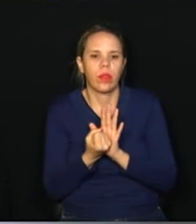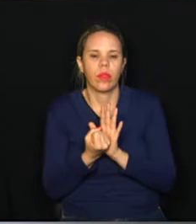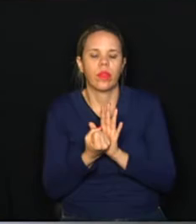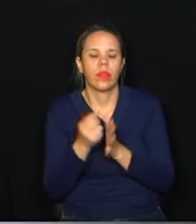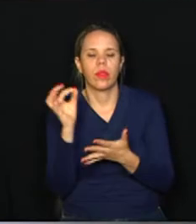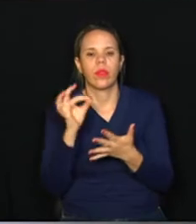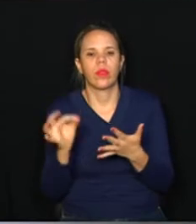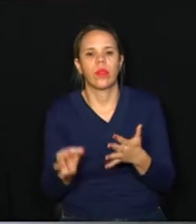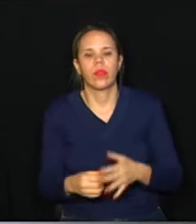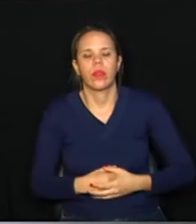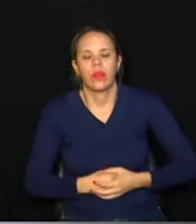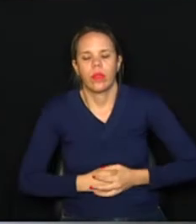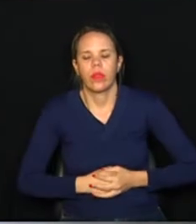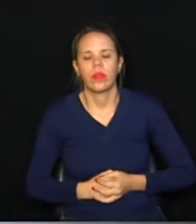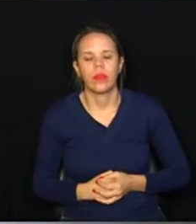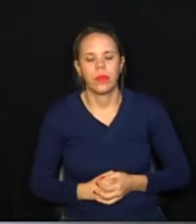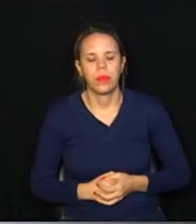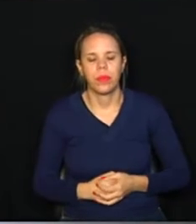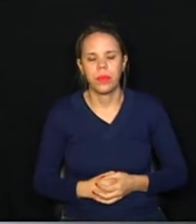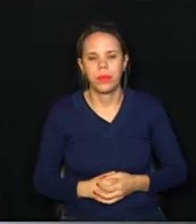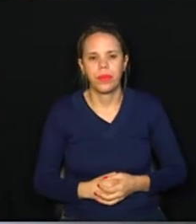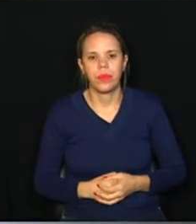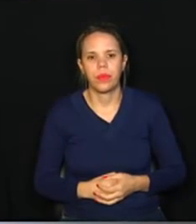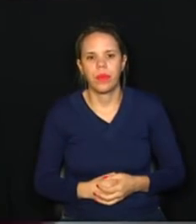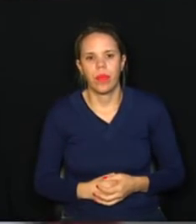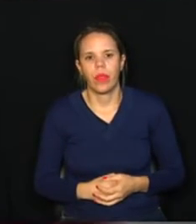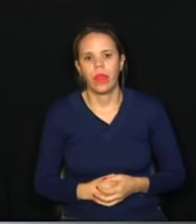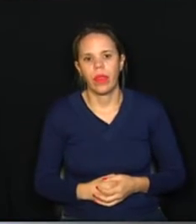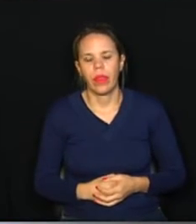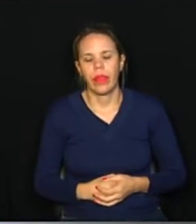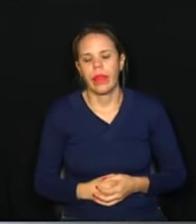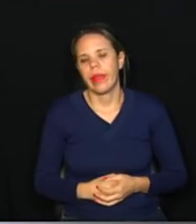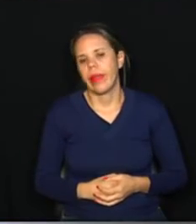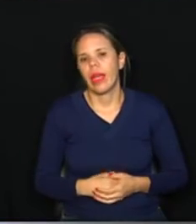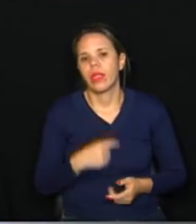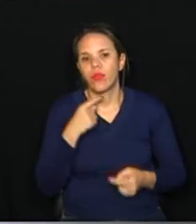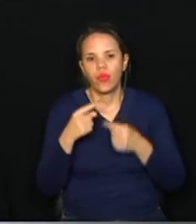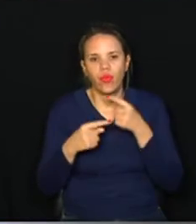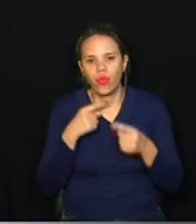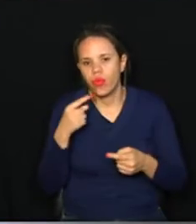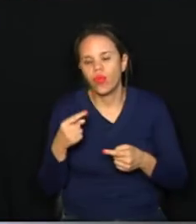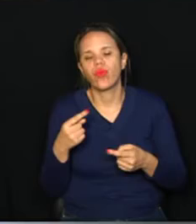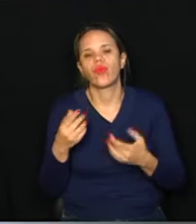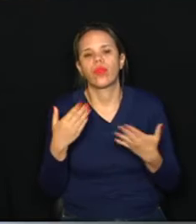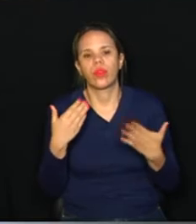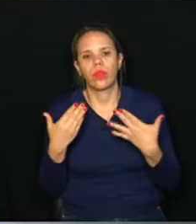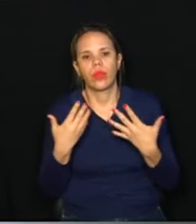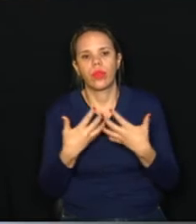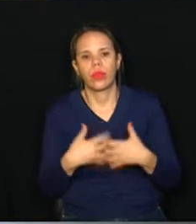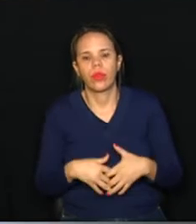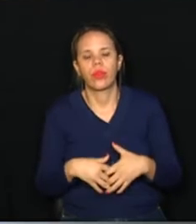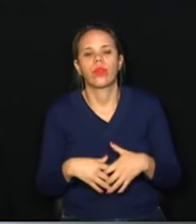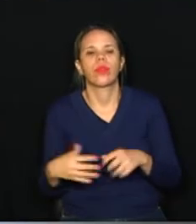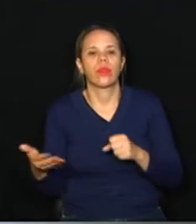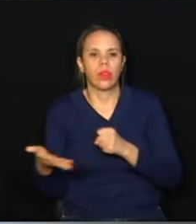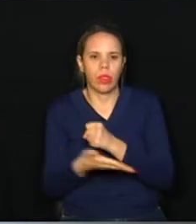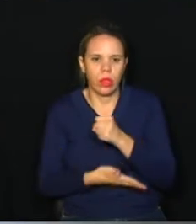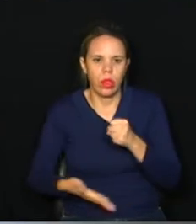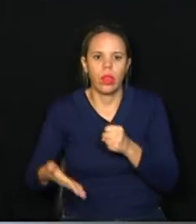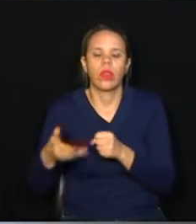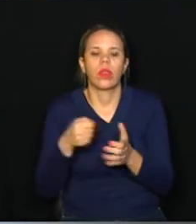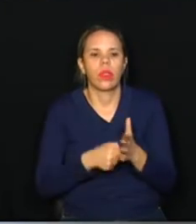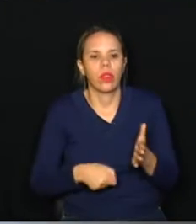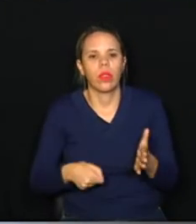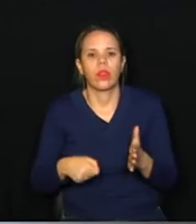coisas que colocam os paradoxos que servem de base